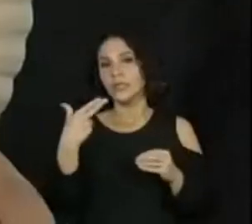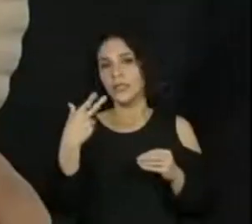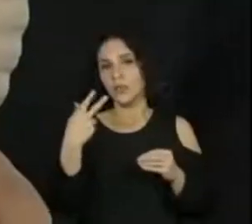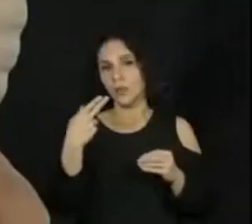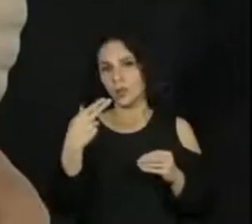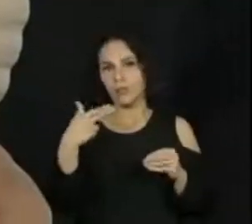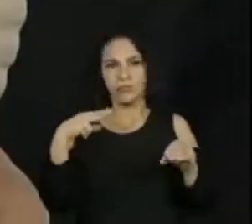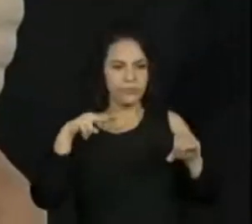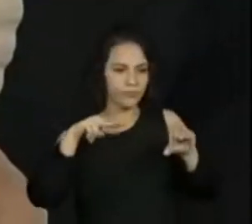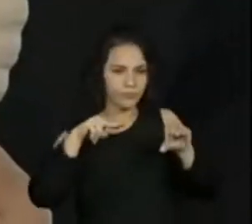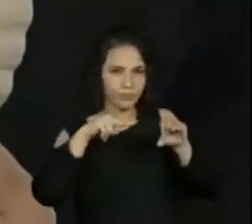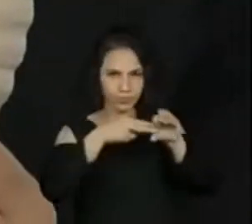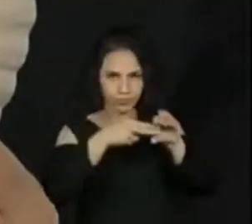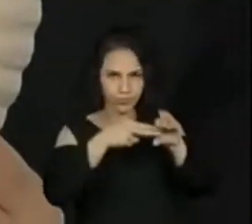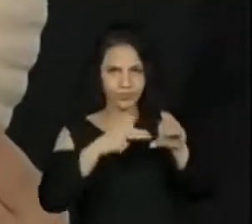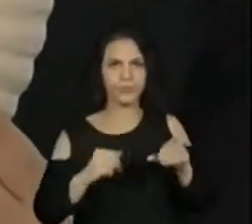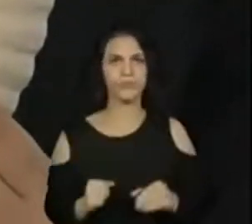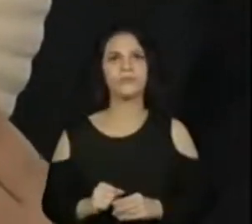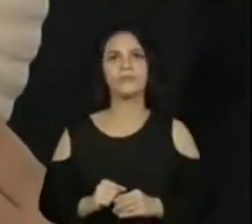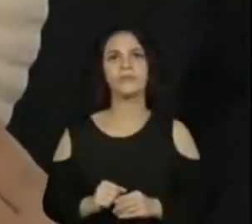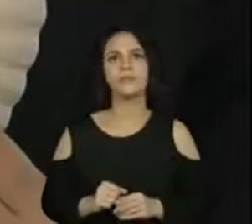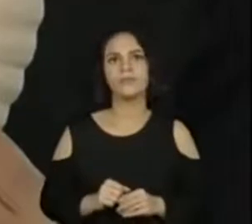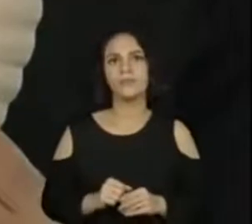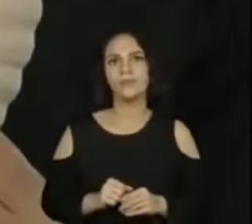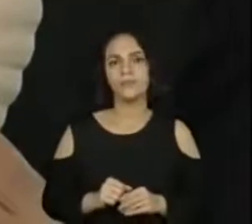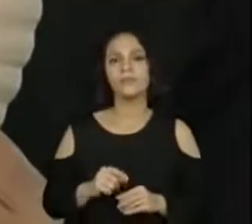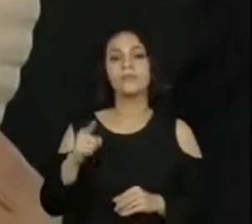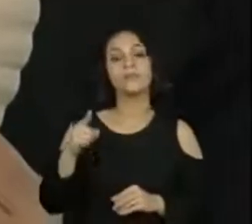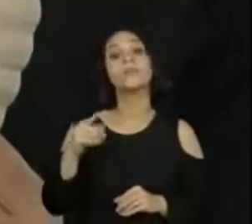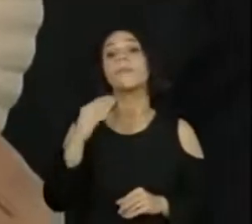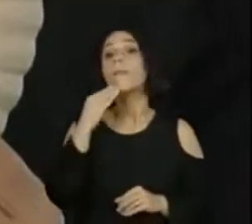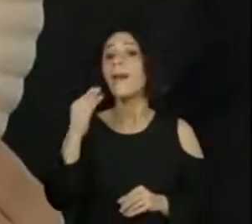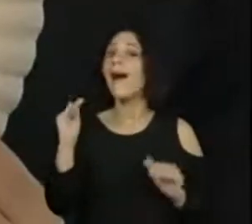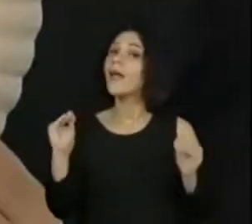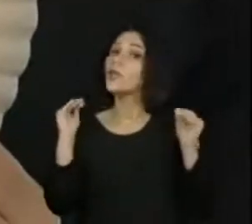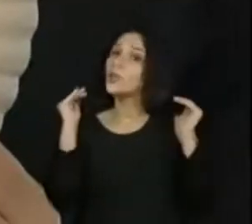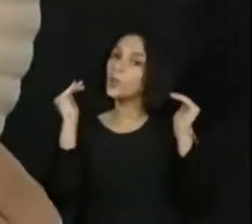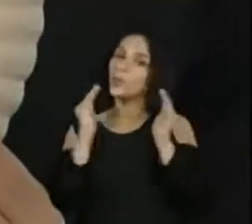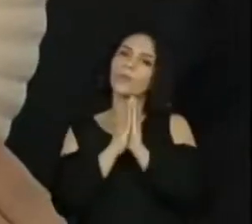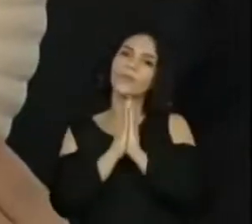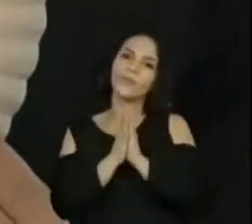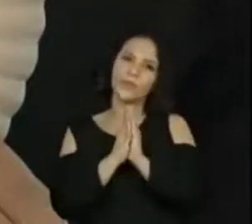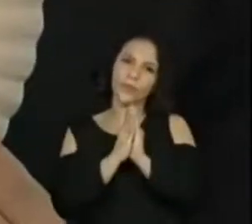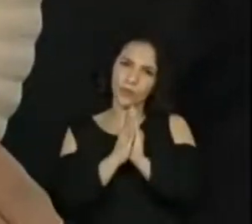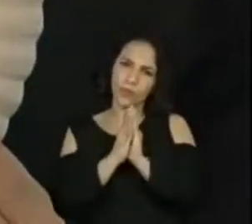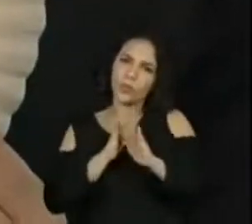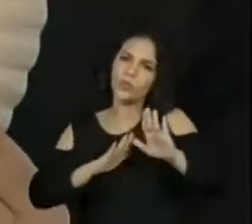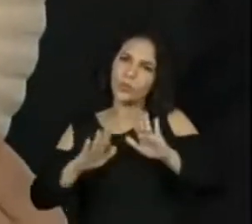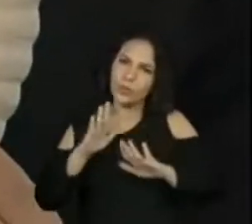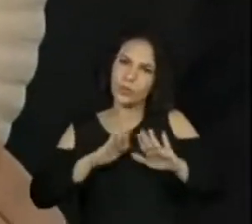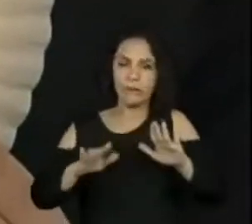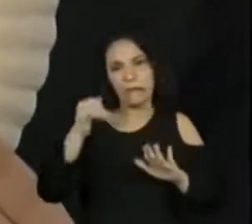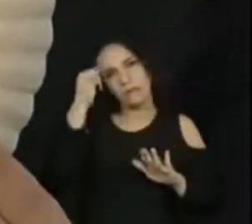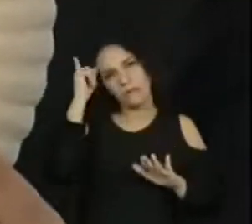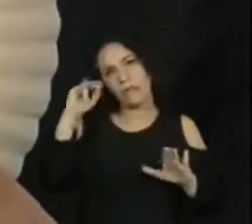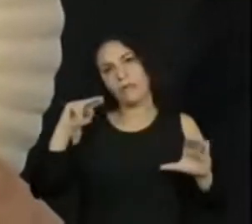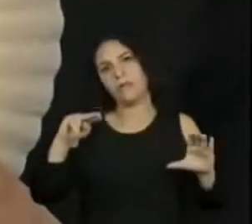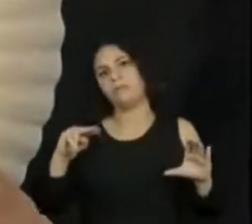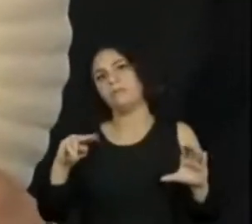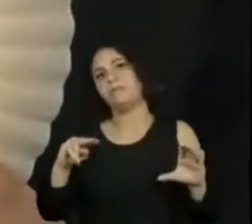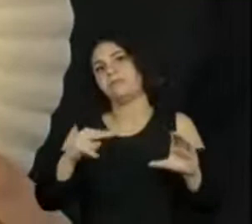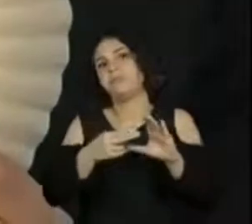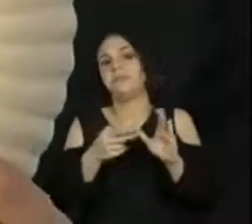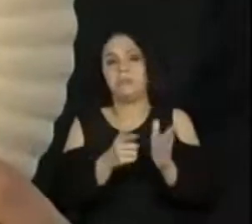tesoura, tá? Pede ajuda para um adulto, cuidado para não furar outras coisas que não